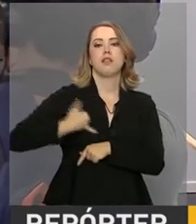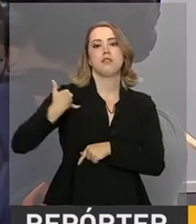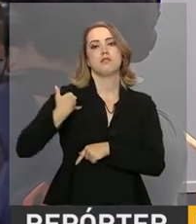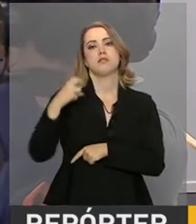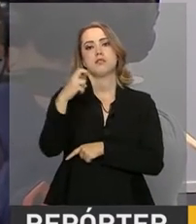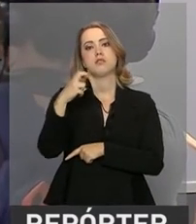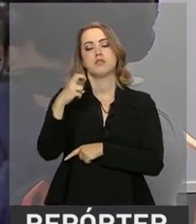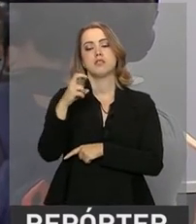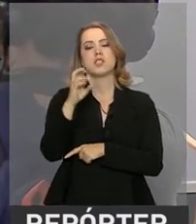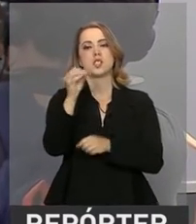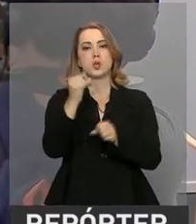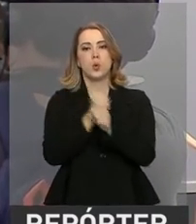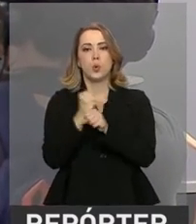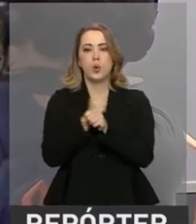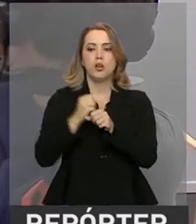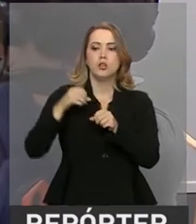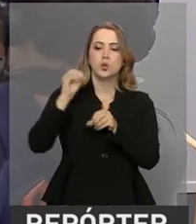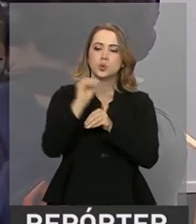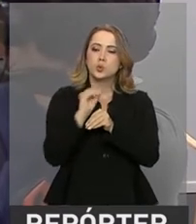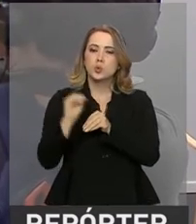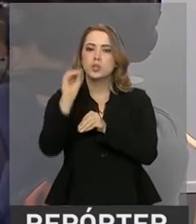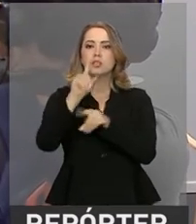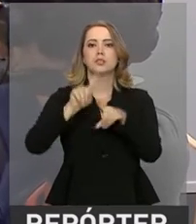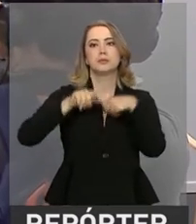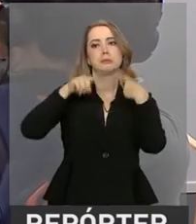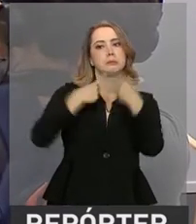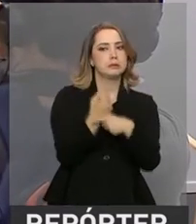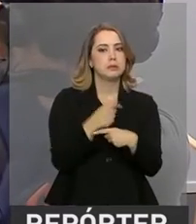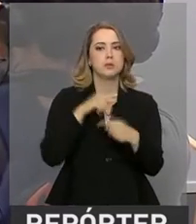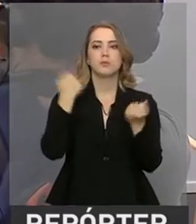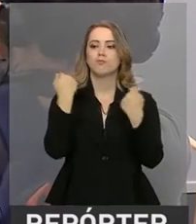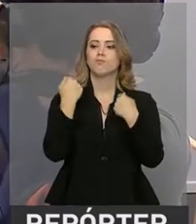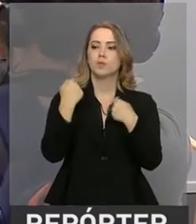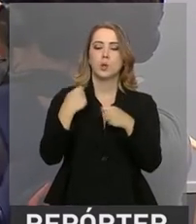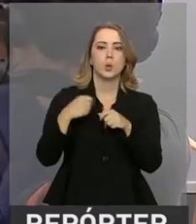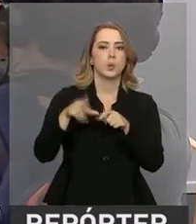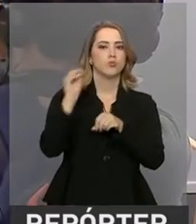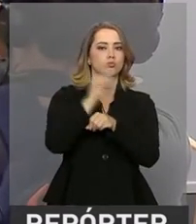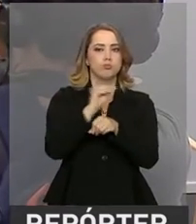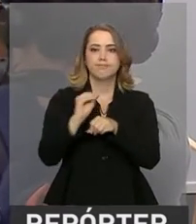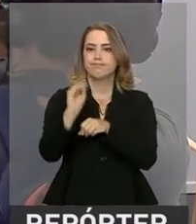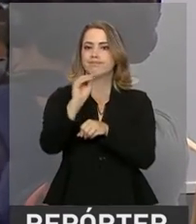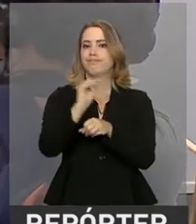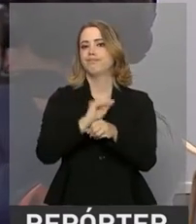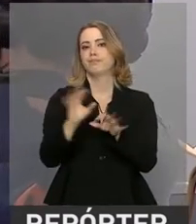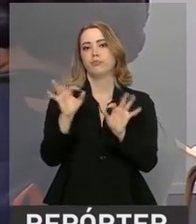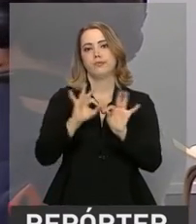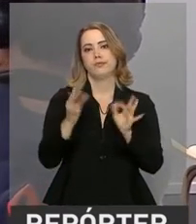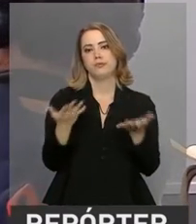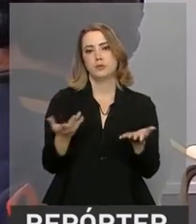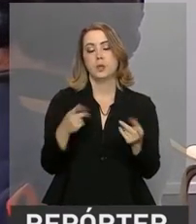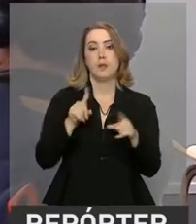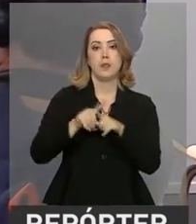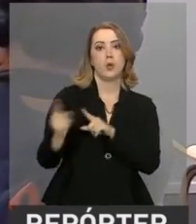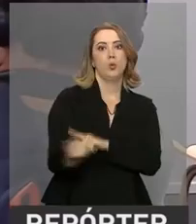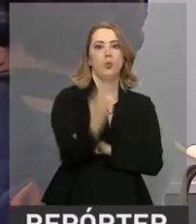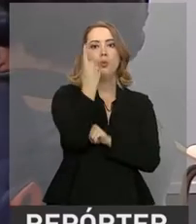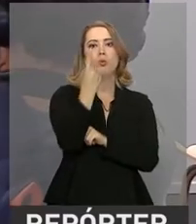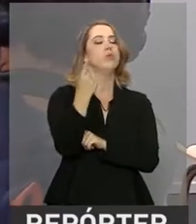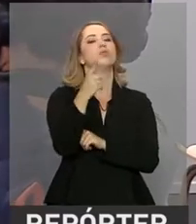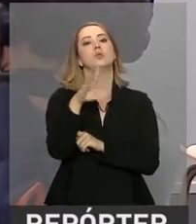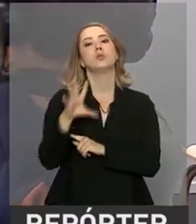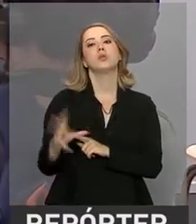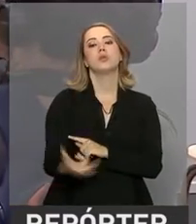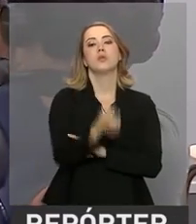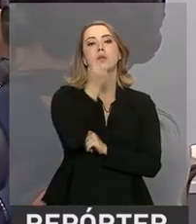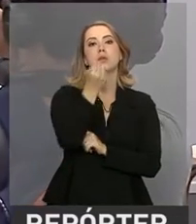chegou num momento que ela foi evoluindo tanto que o tratamento convencional já não estava fazendo efeito. Então a minha única alternativa, né, a